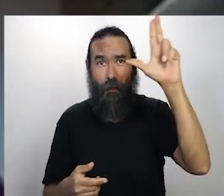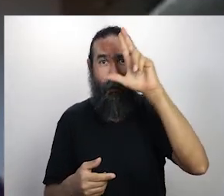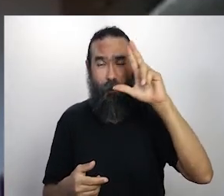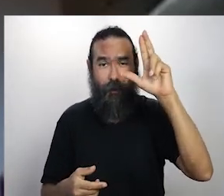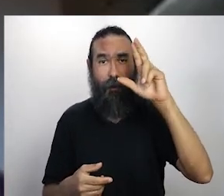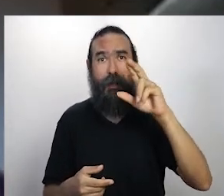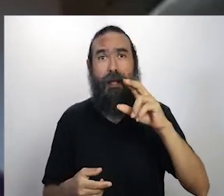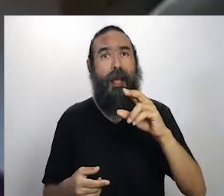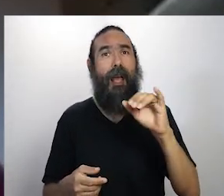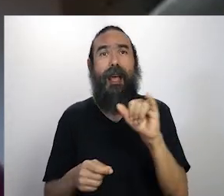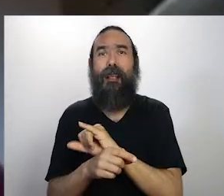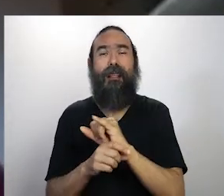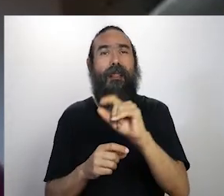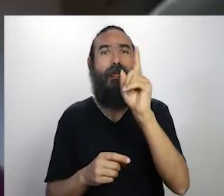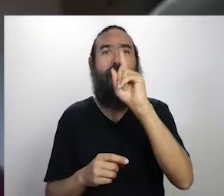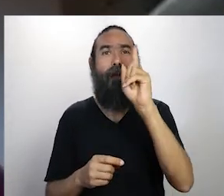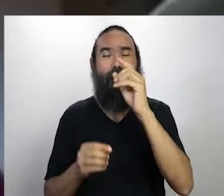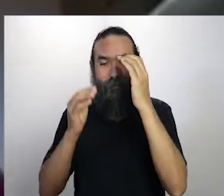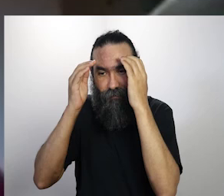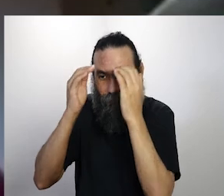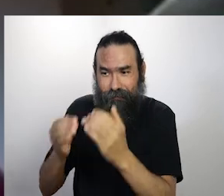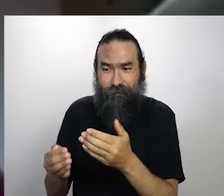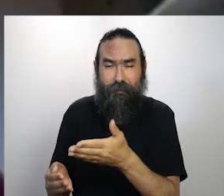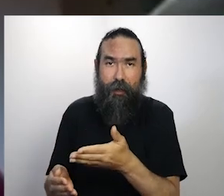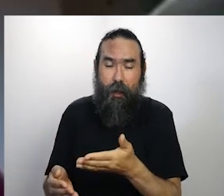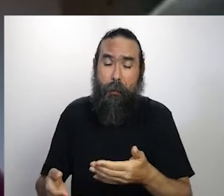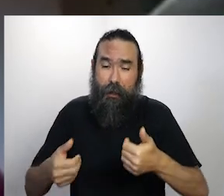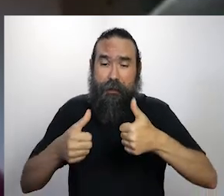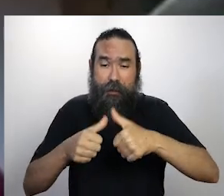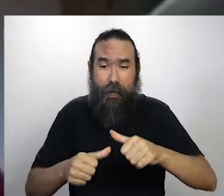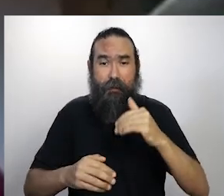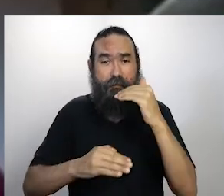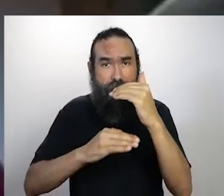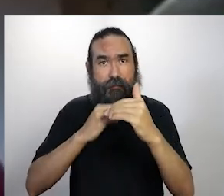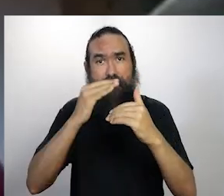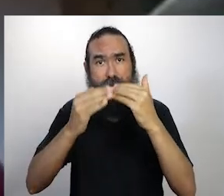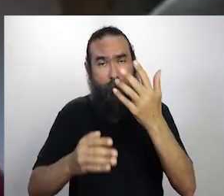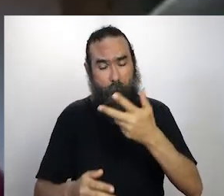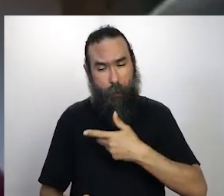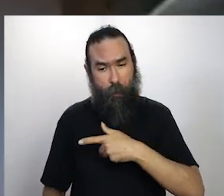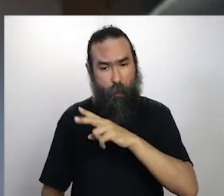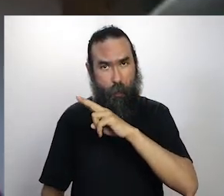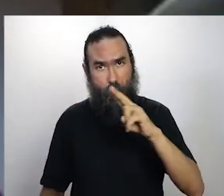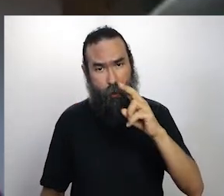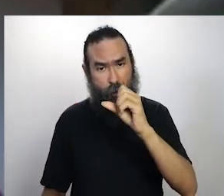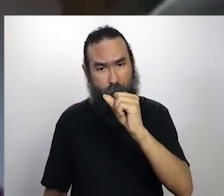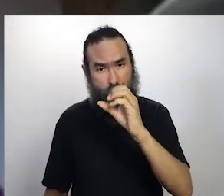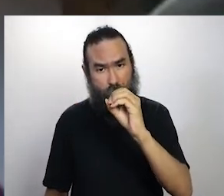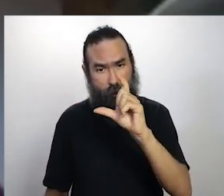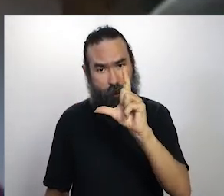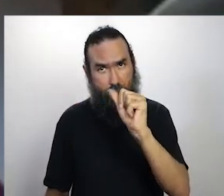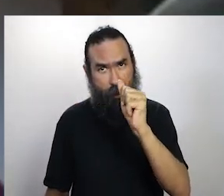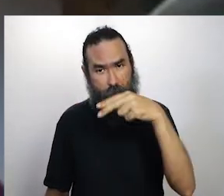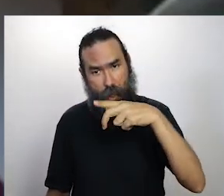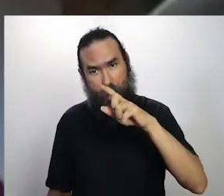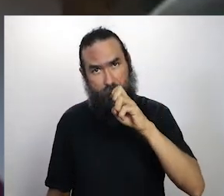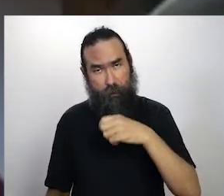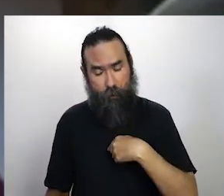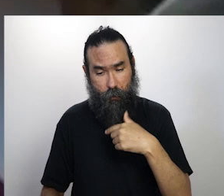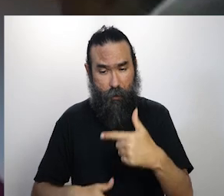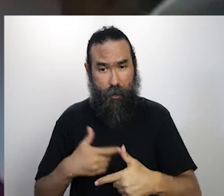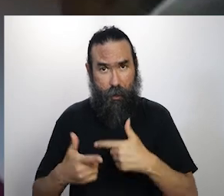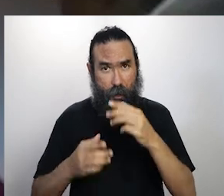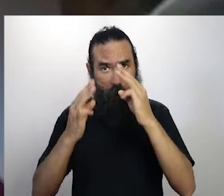tão reconhecidas, mas eu acho que tem crescido ultimamente, né? Então, bom, meu nome é Solange Ferraz de Lima, né?